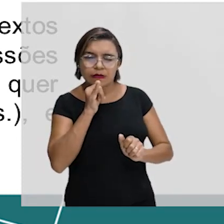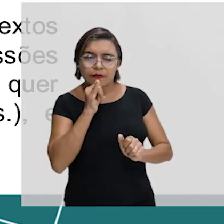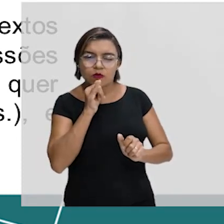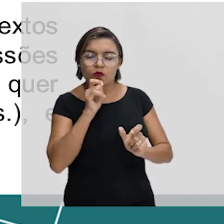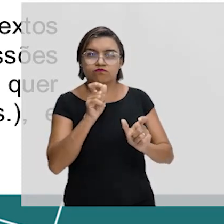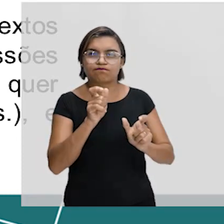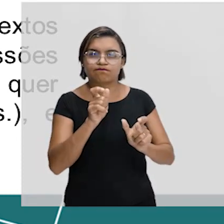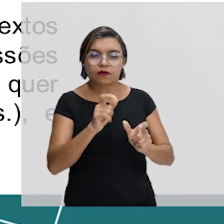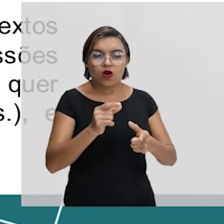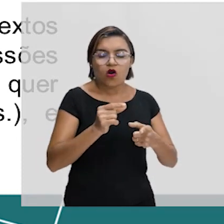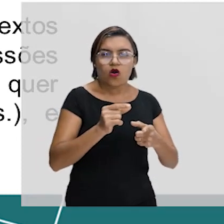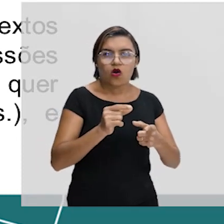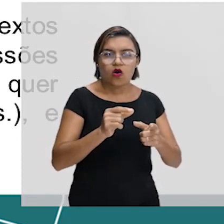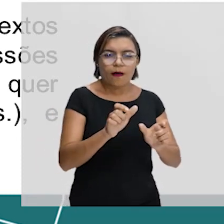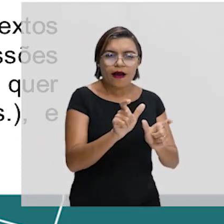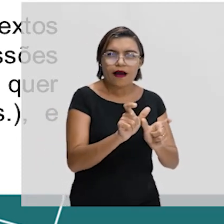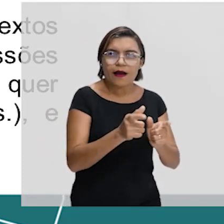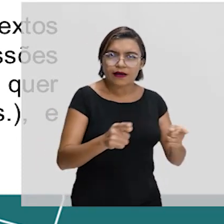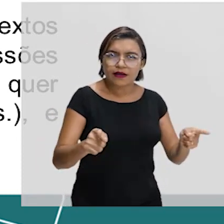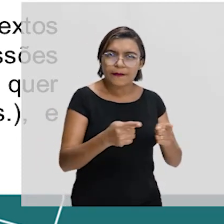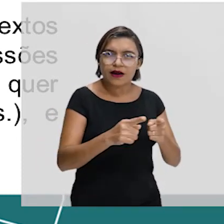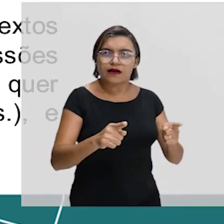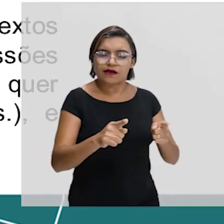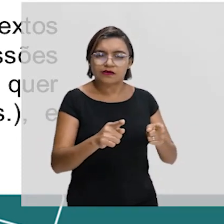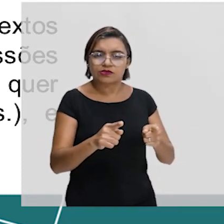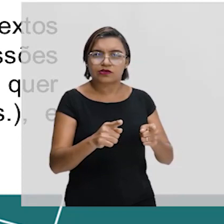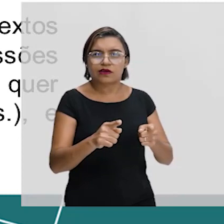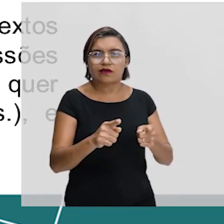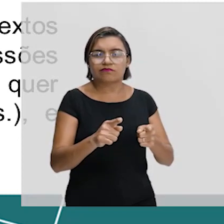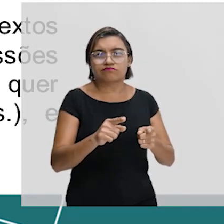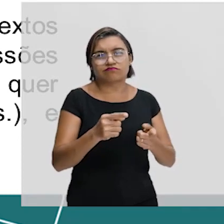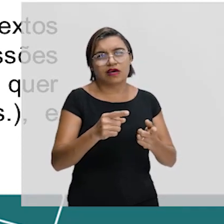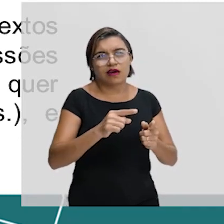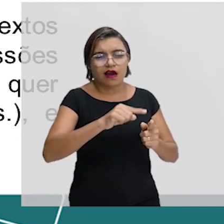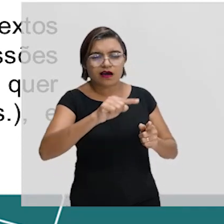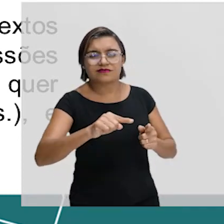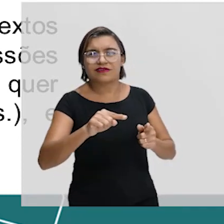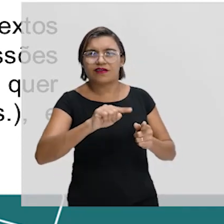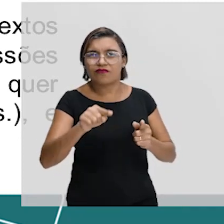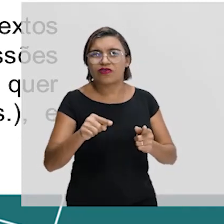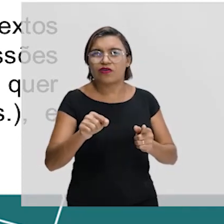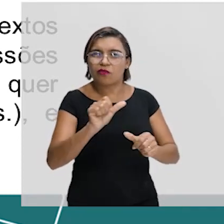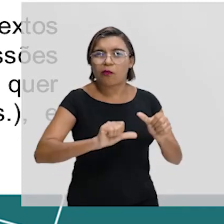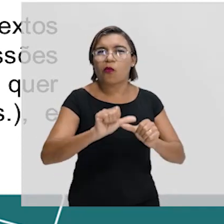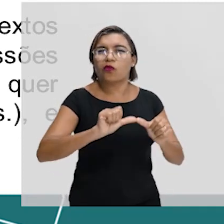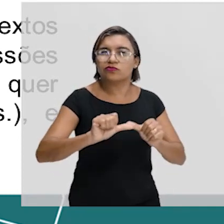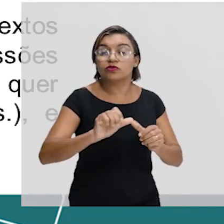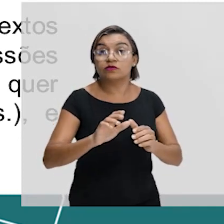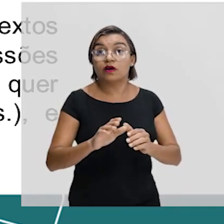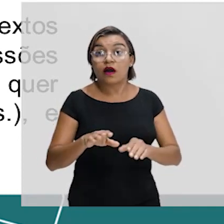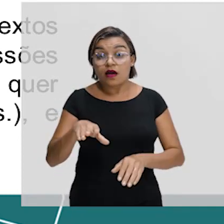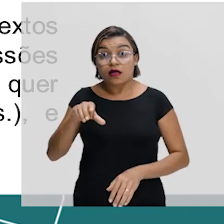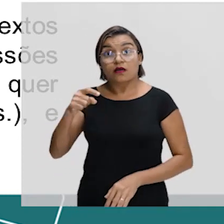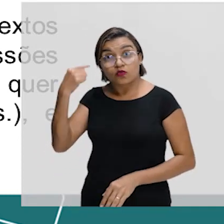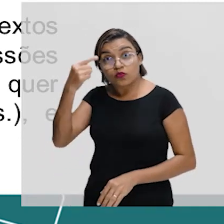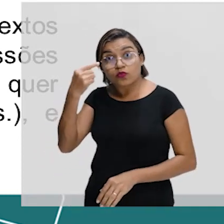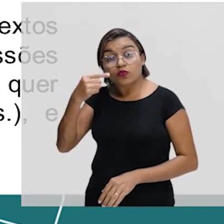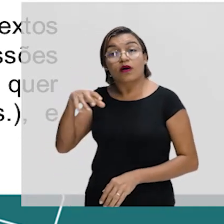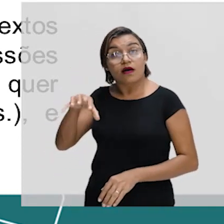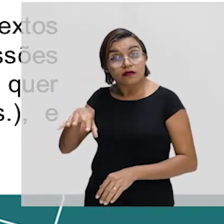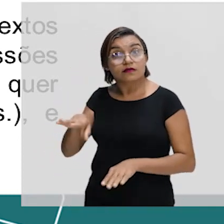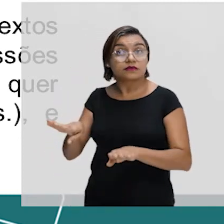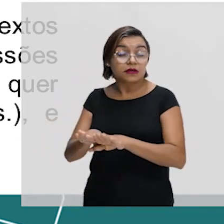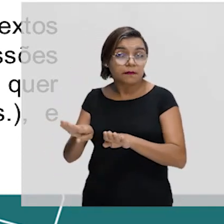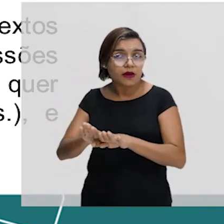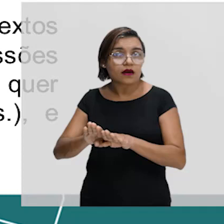trás muitos acentos, né, de algumas palavras e outras formas de escrever, assim acontece com os